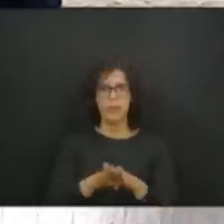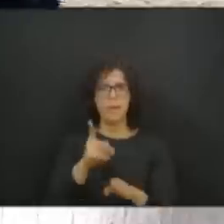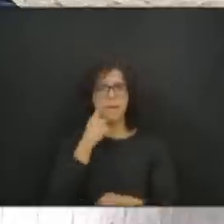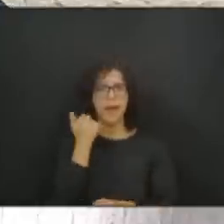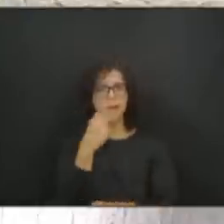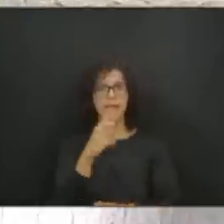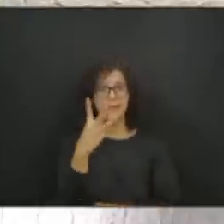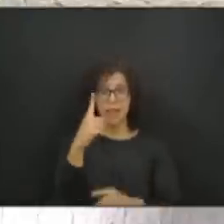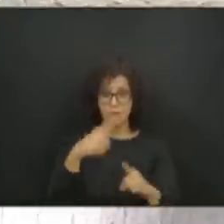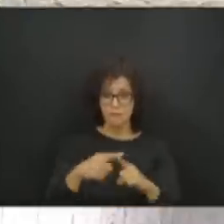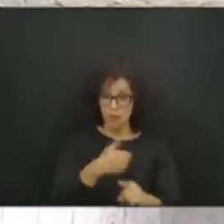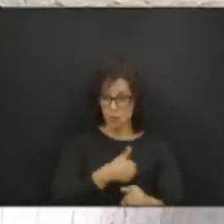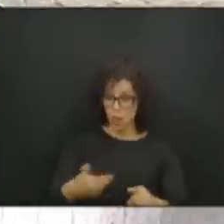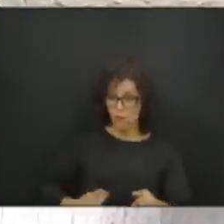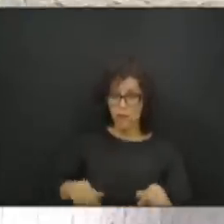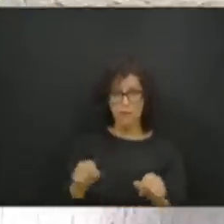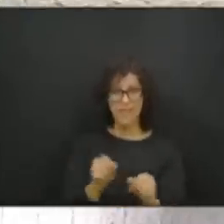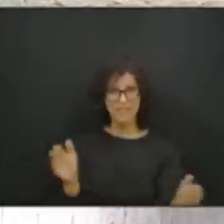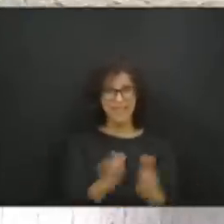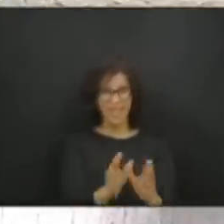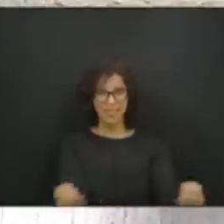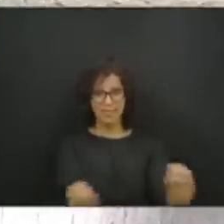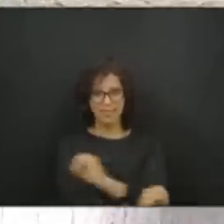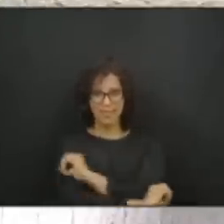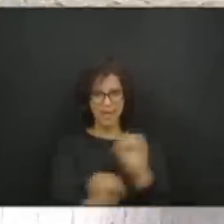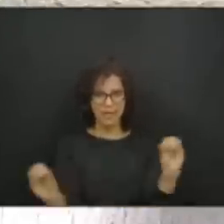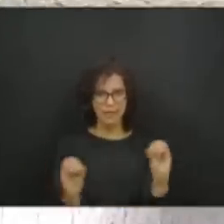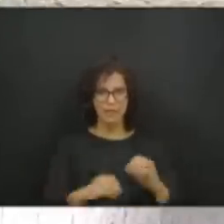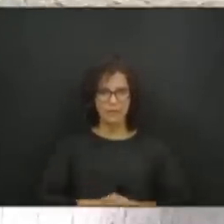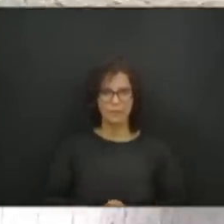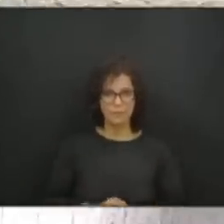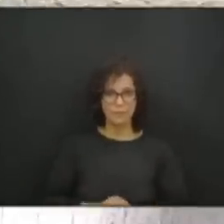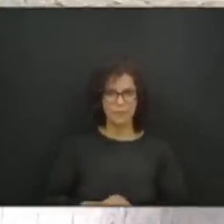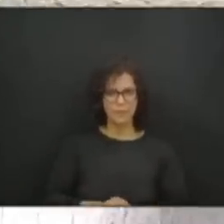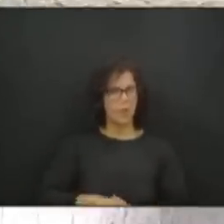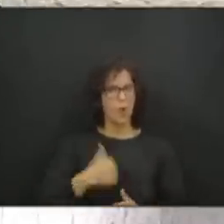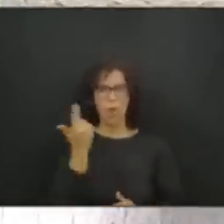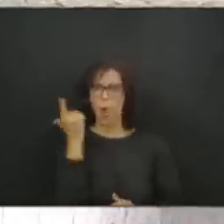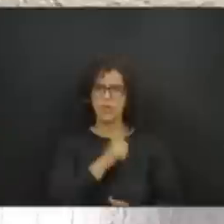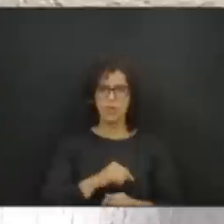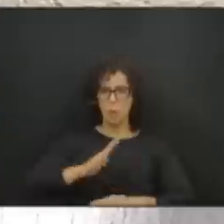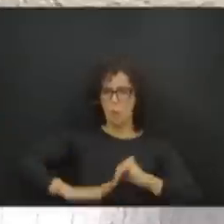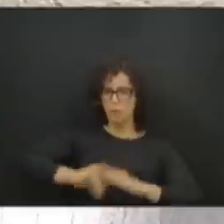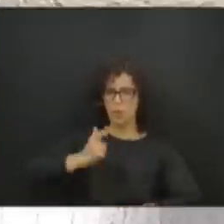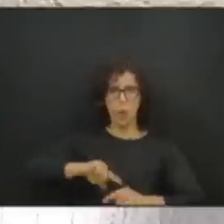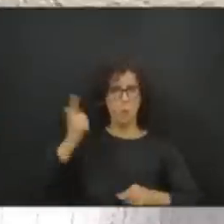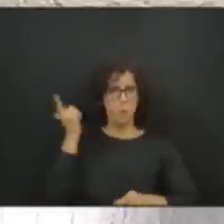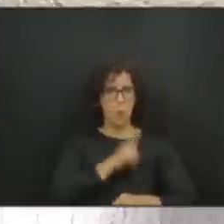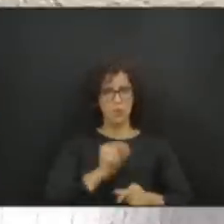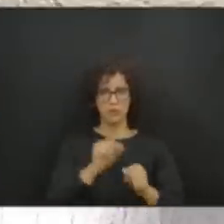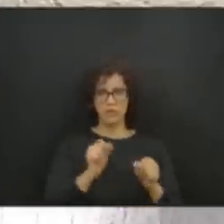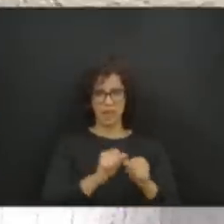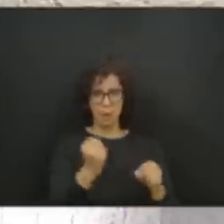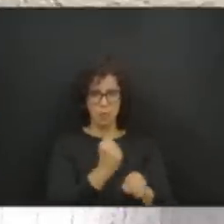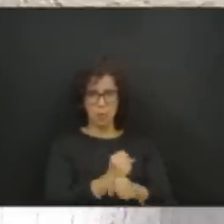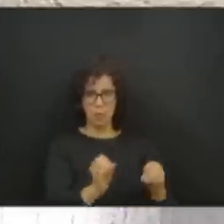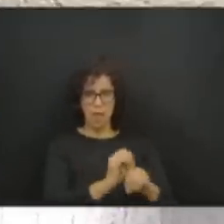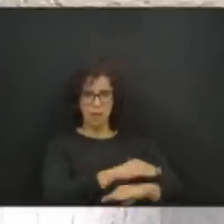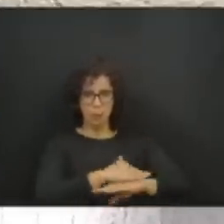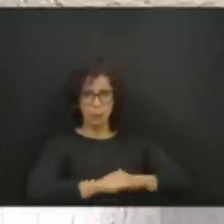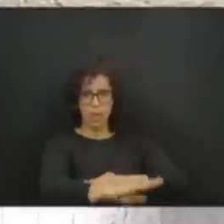que seu pai com três mandatos de Governador não fez eu não tenho capacidade para isso